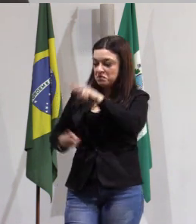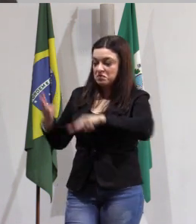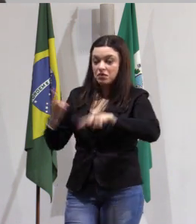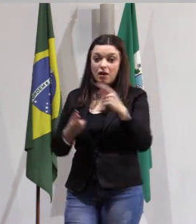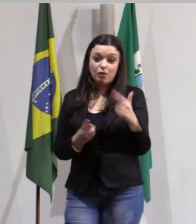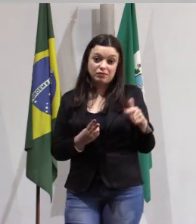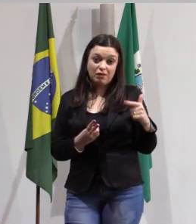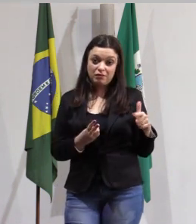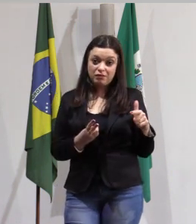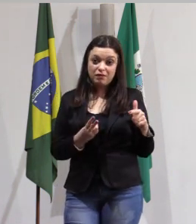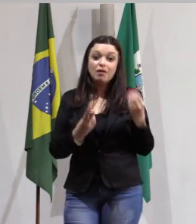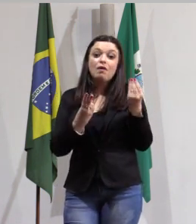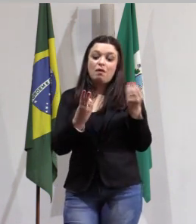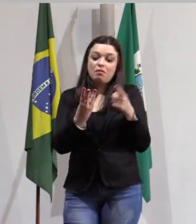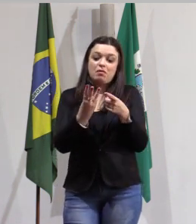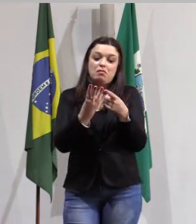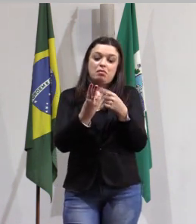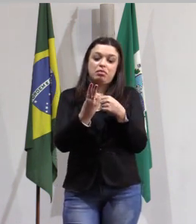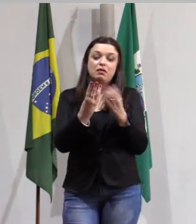indissociabilidade?